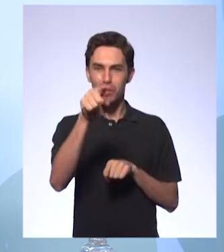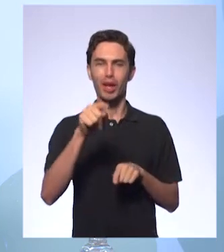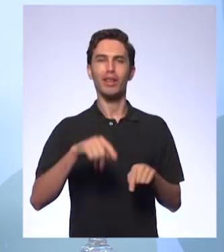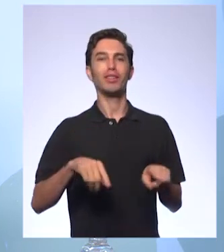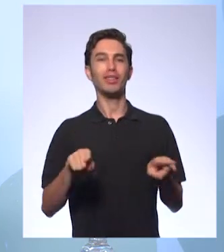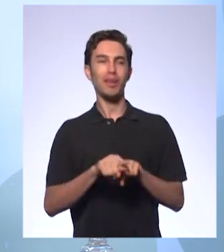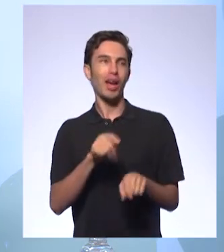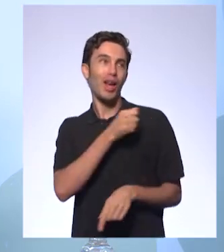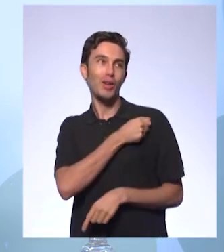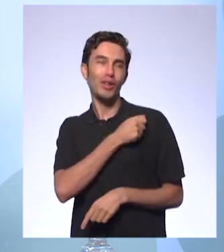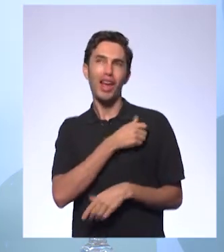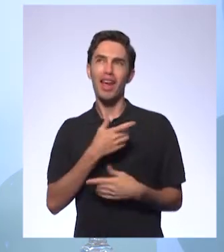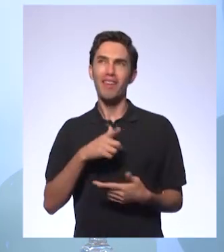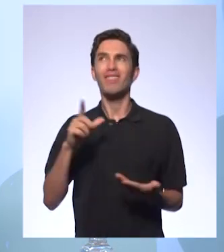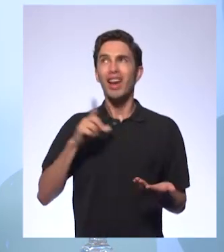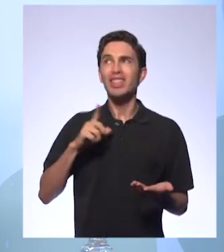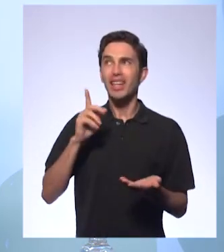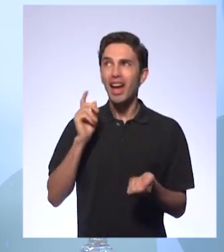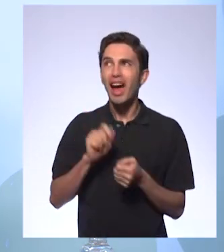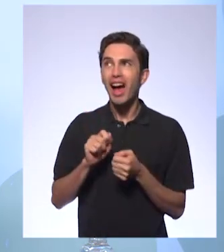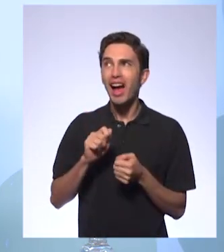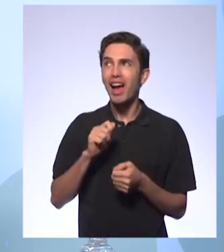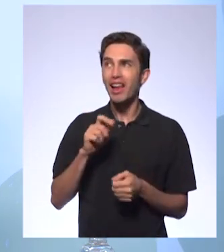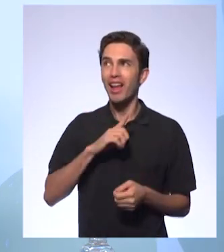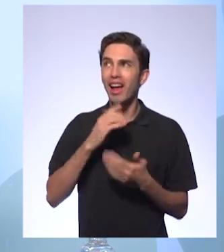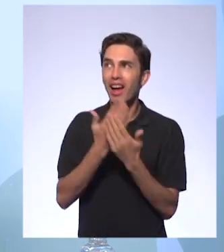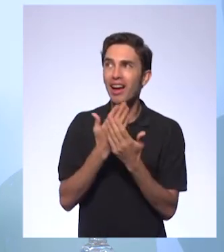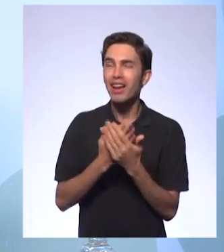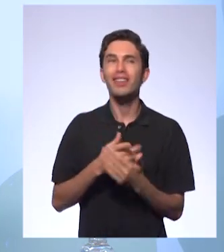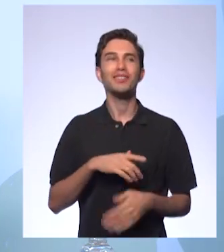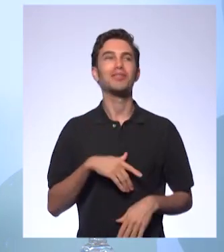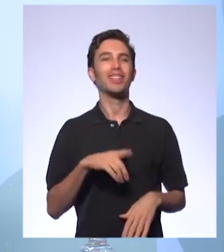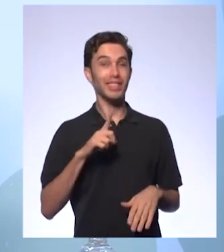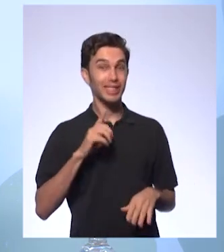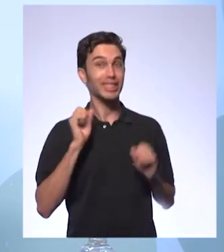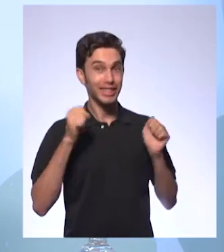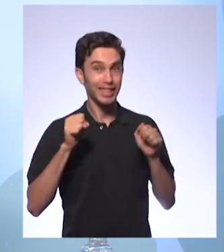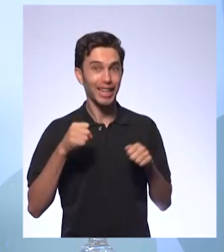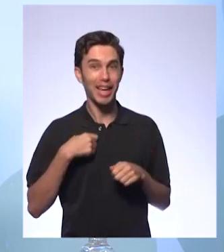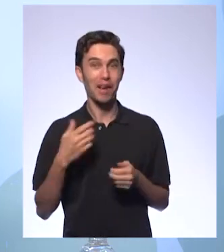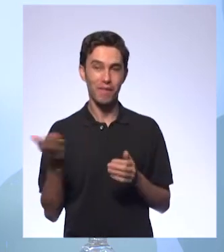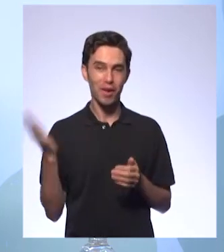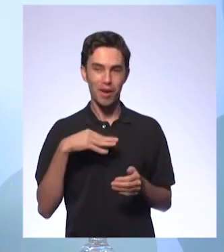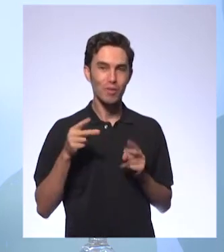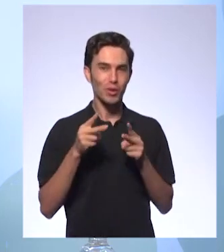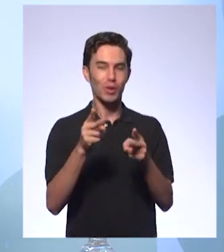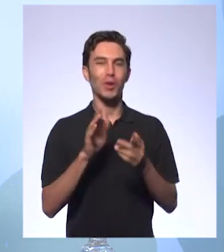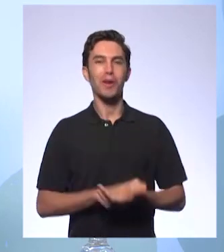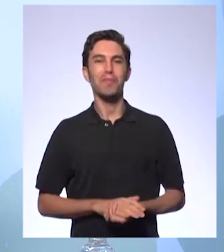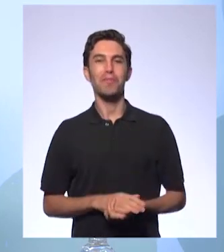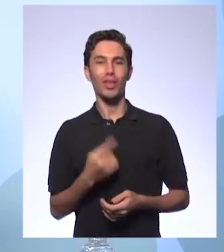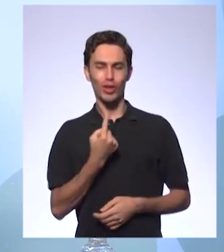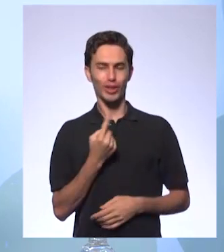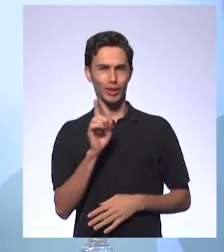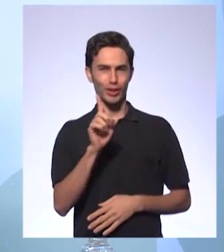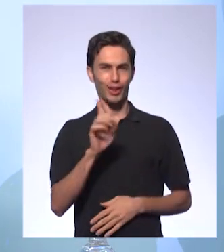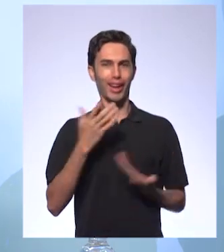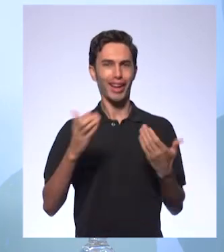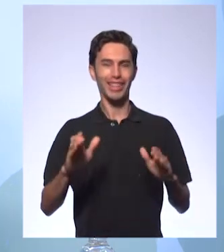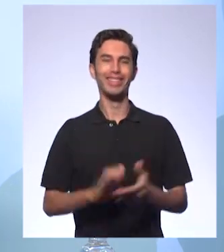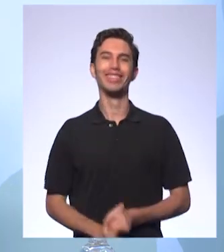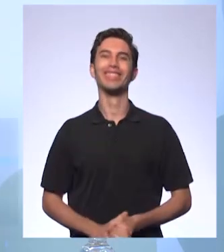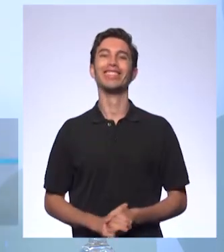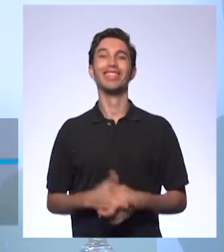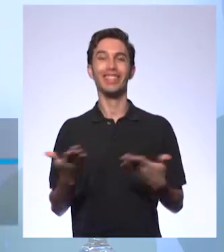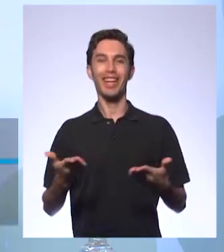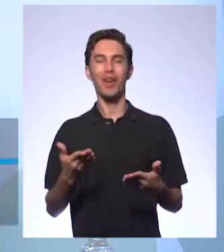mandando mensagem, vai ter aula, professora? Eu falei, vai, fica lá comigo, não me deixa sozinha não, dando aula. Então, eu estou aqui porque eu sei, recebi